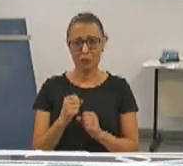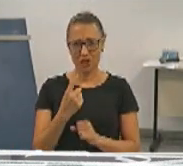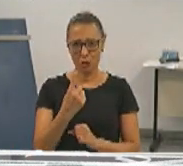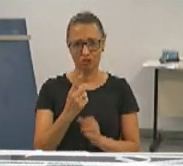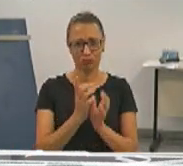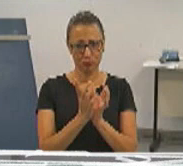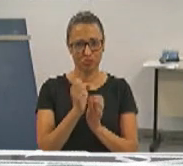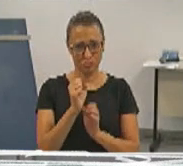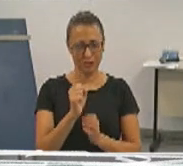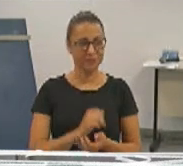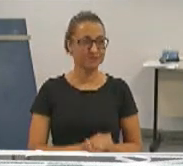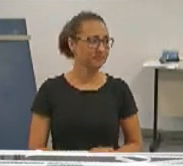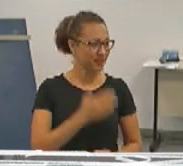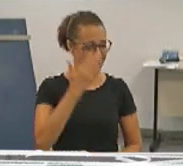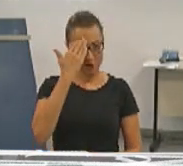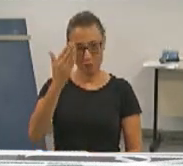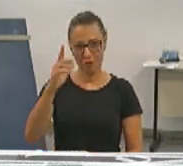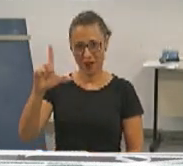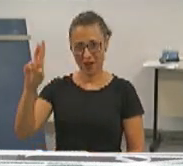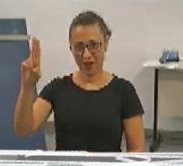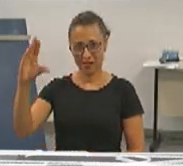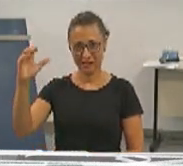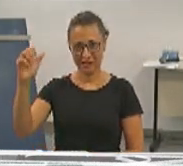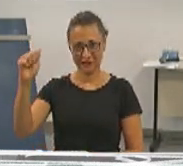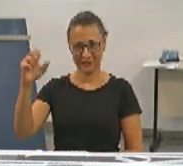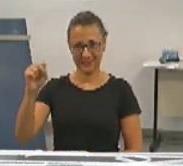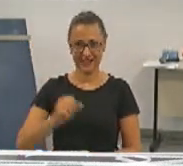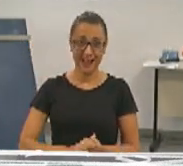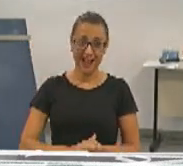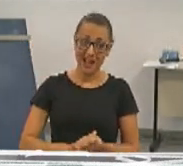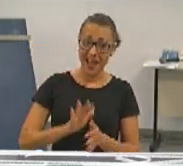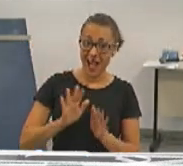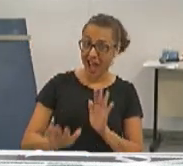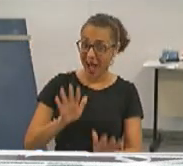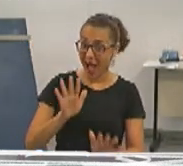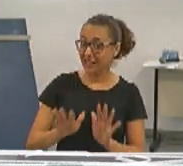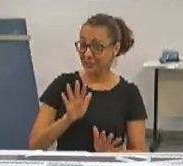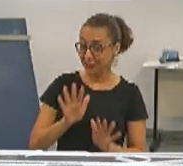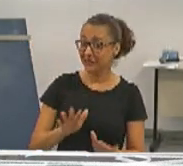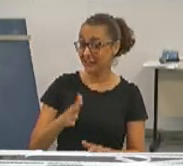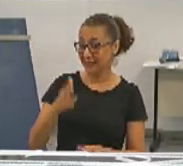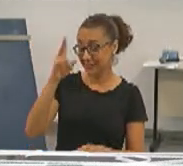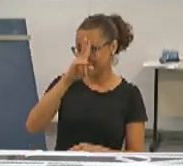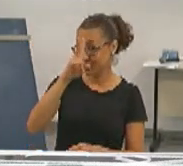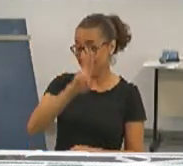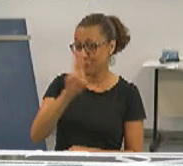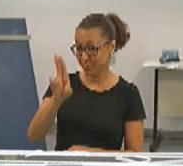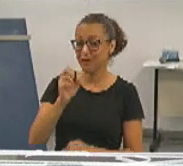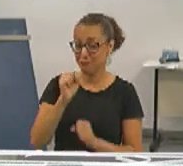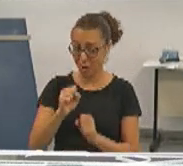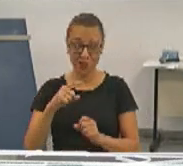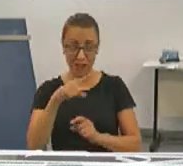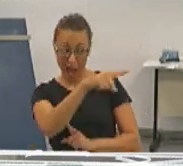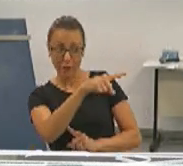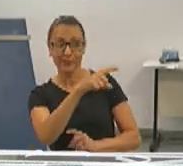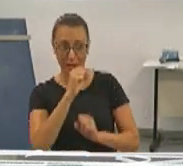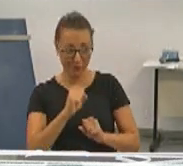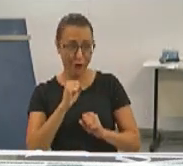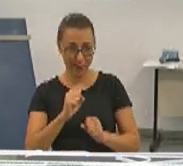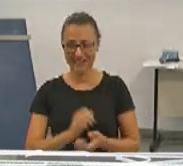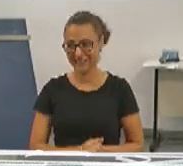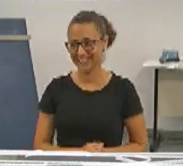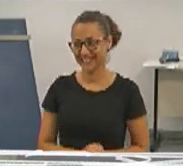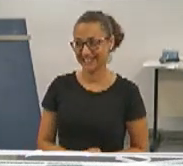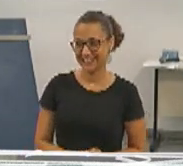Obrigado pela pergunta, Lucas. Às vezes pode não ter lembrado o nome, poderia até ter apontado para nós ali que a gente viria, né?